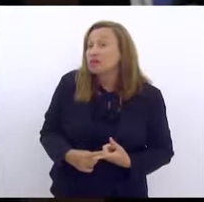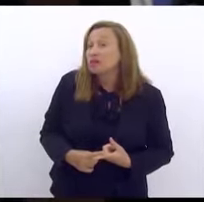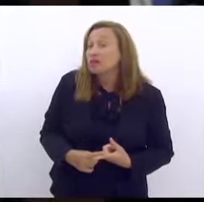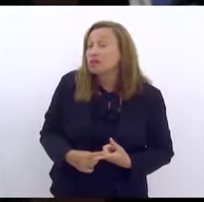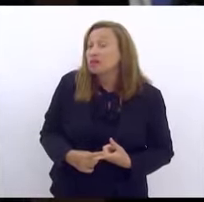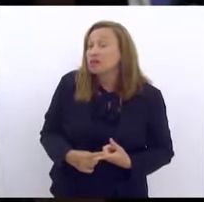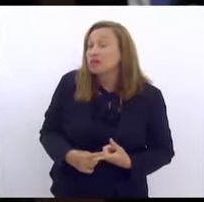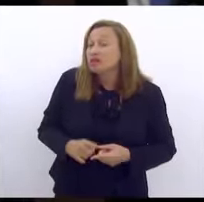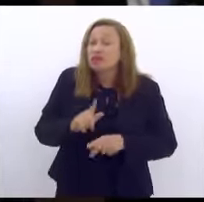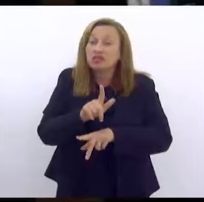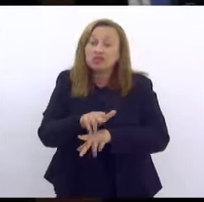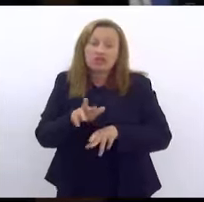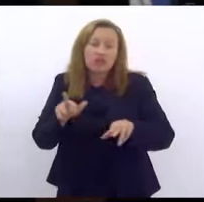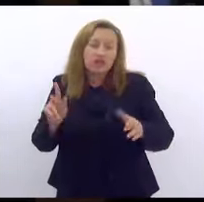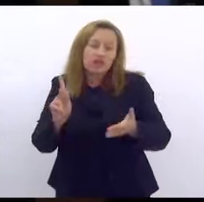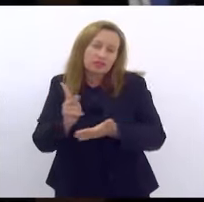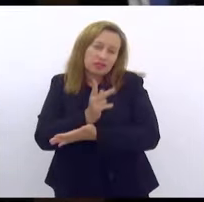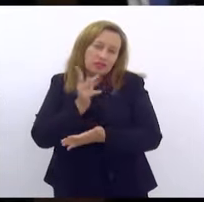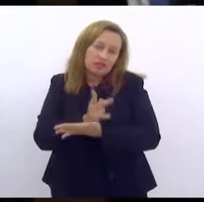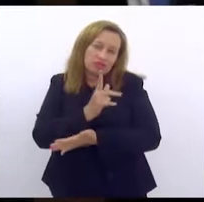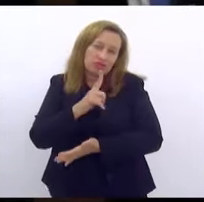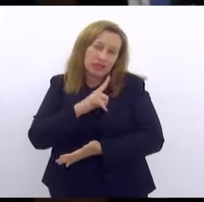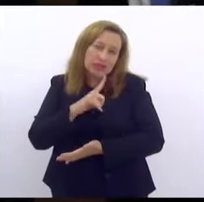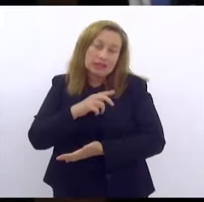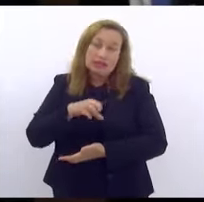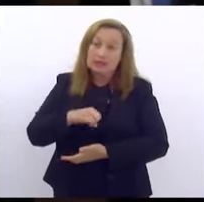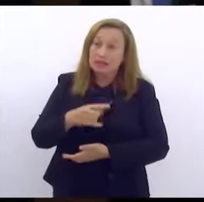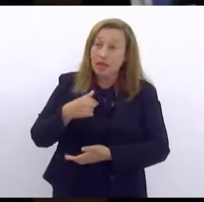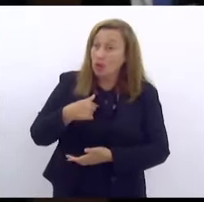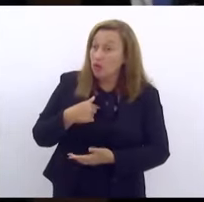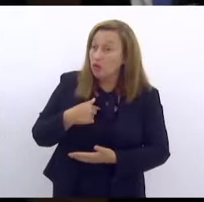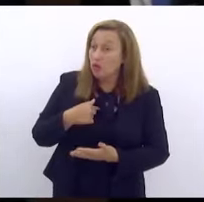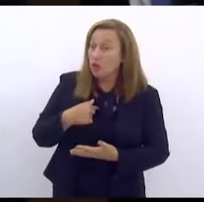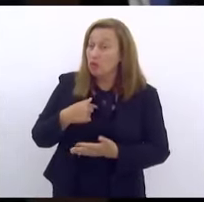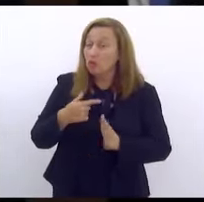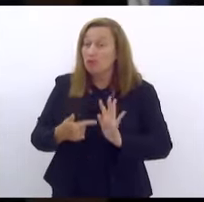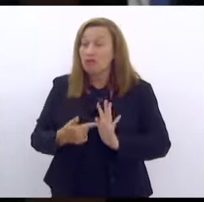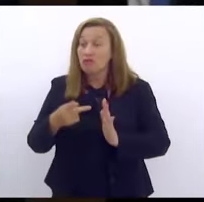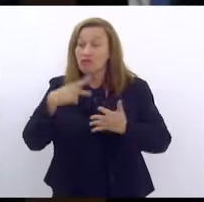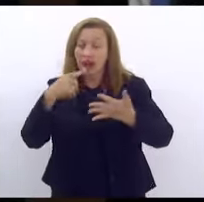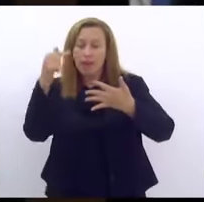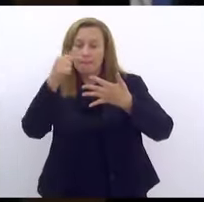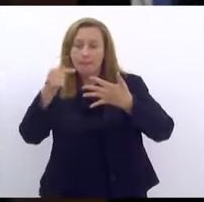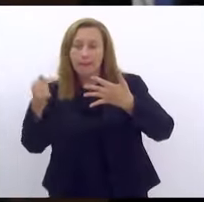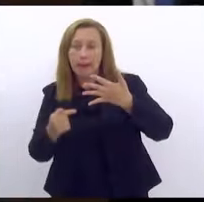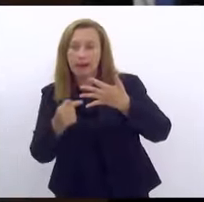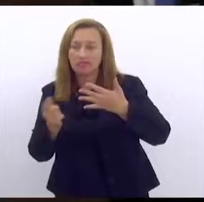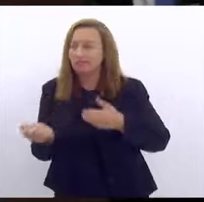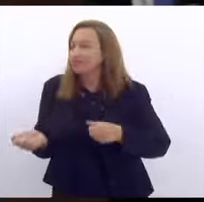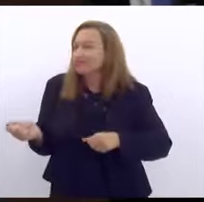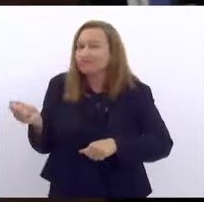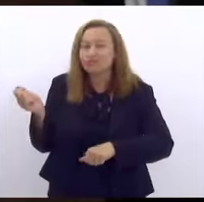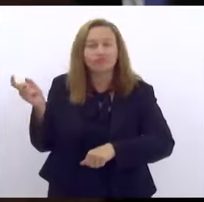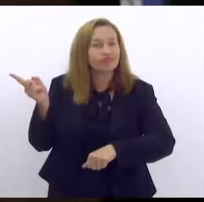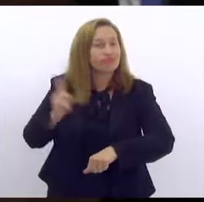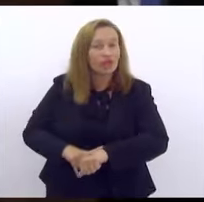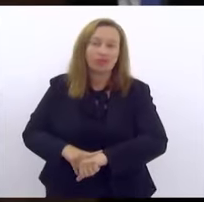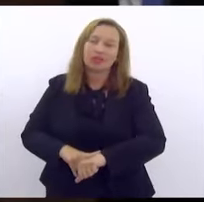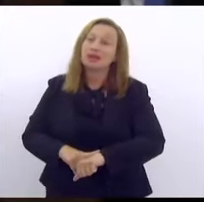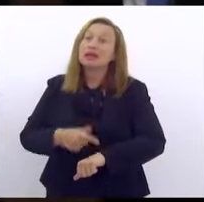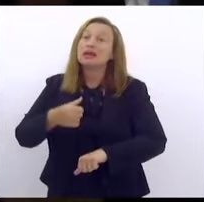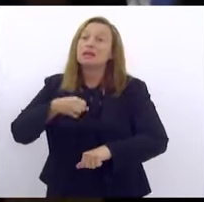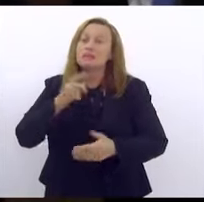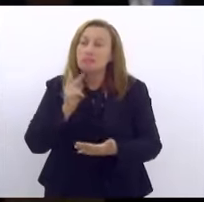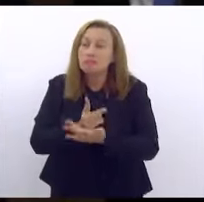são diversas irregularidades. Se eu fosse apontar cada uma delas aqui, não teria tempo, nem se me dessem 10